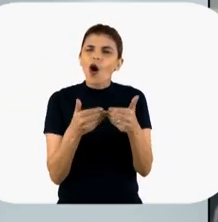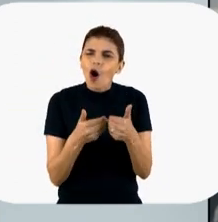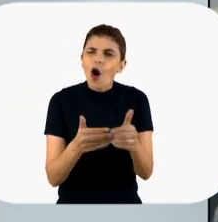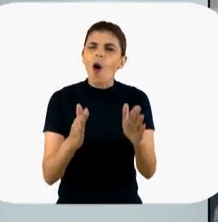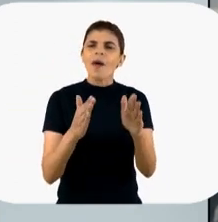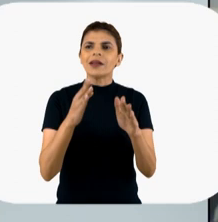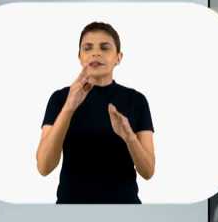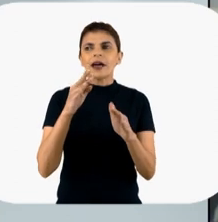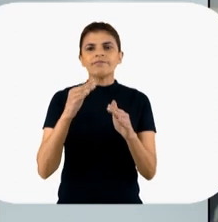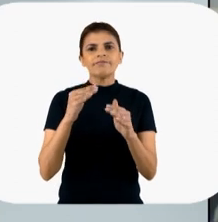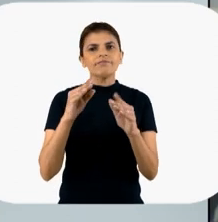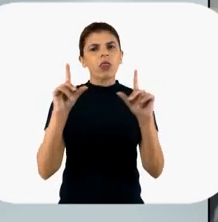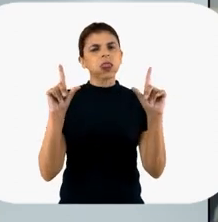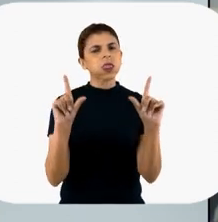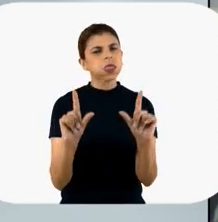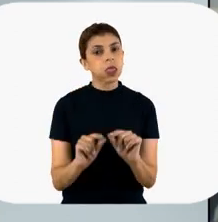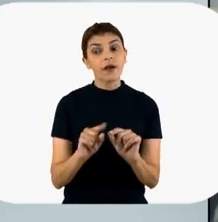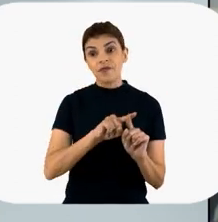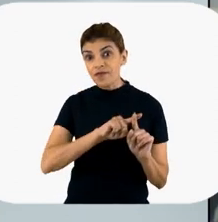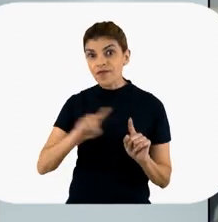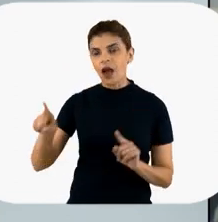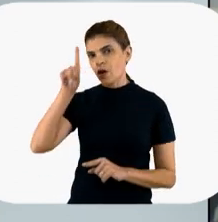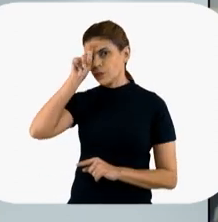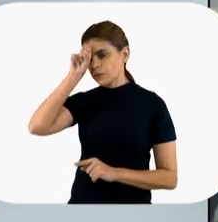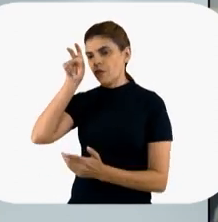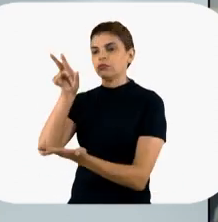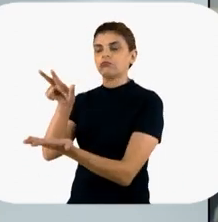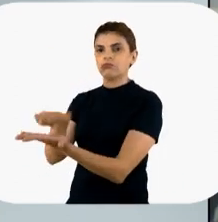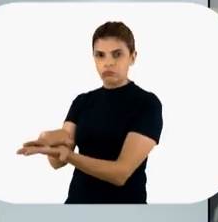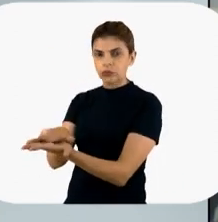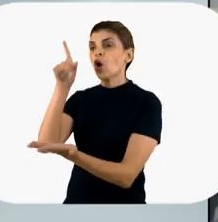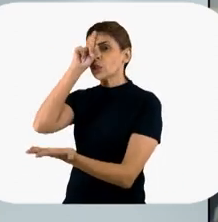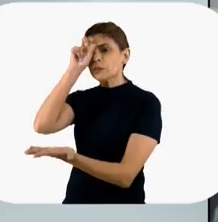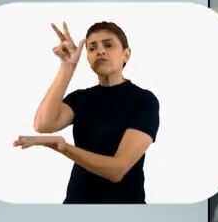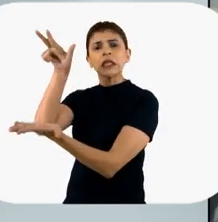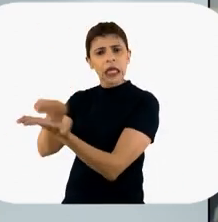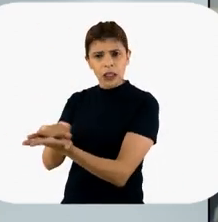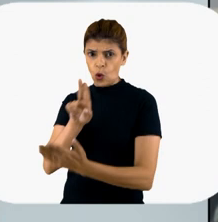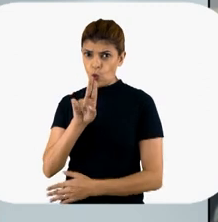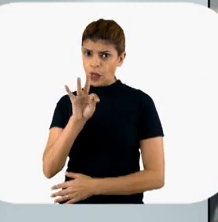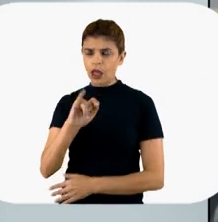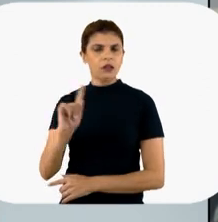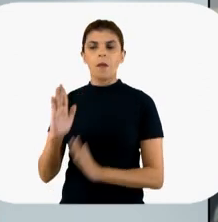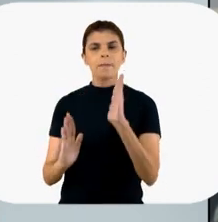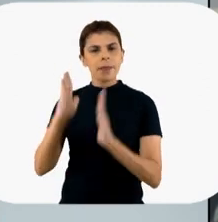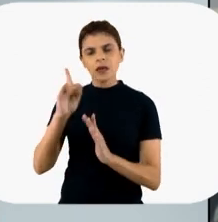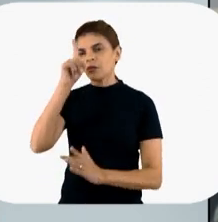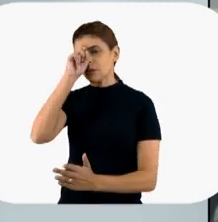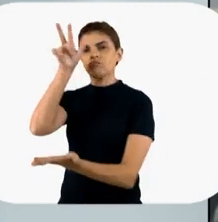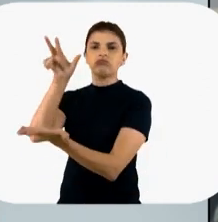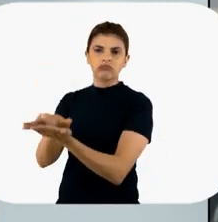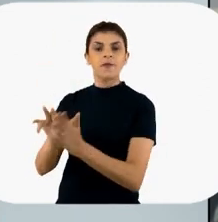precisar ser internados. Não necessariamente vão para a UTI, mas provavelmente eles vão precisar de